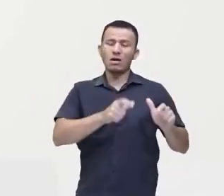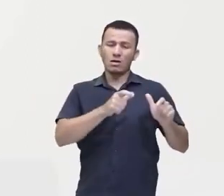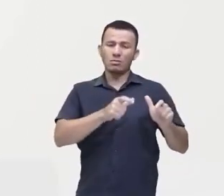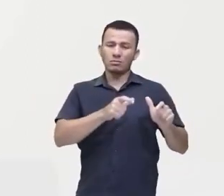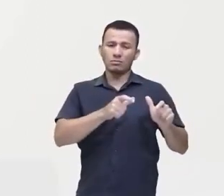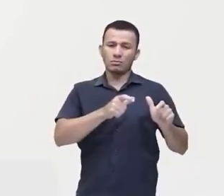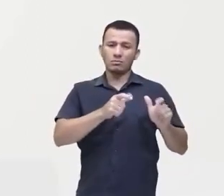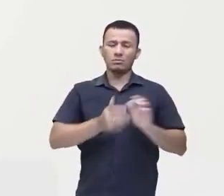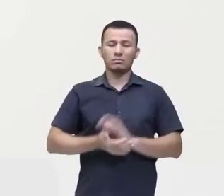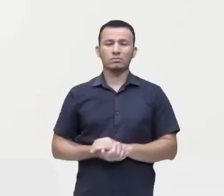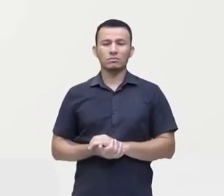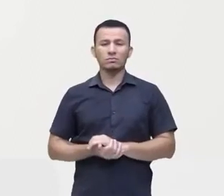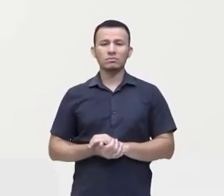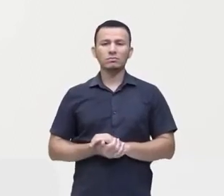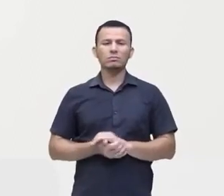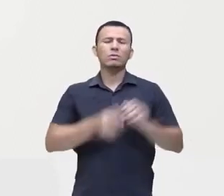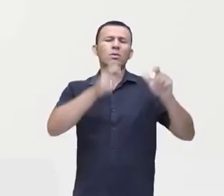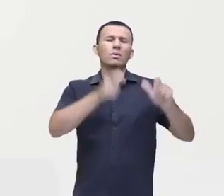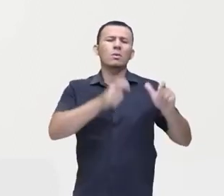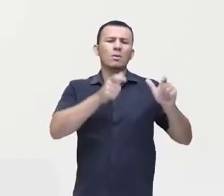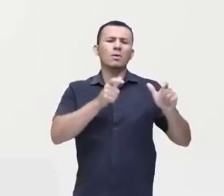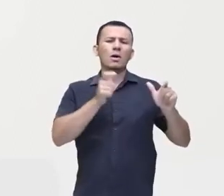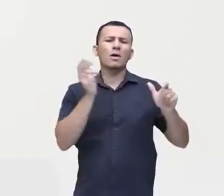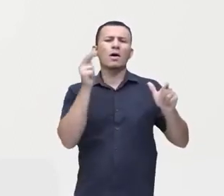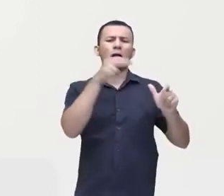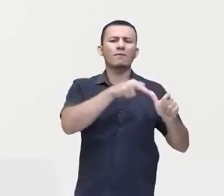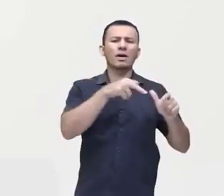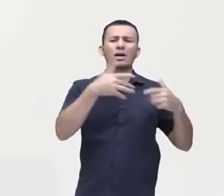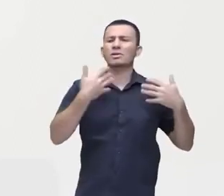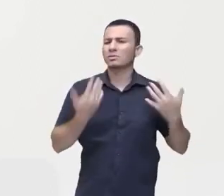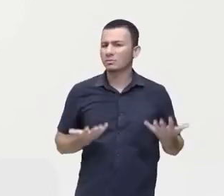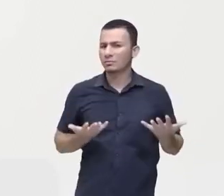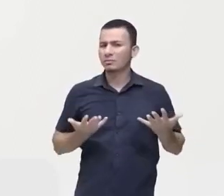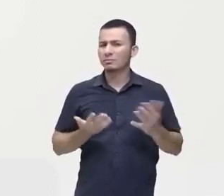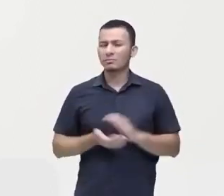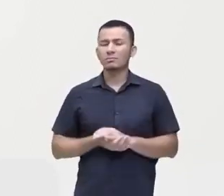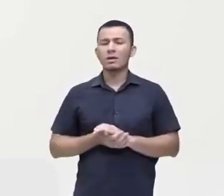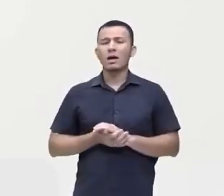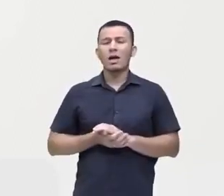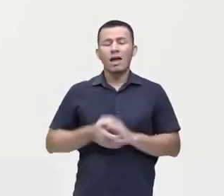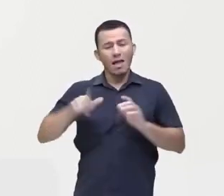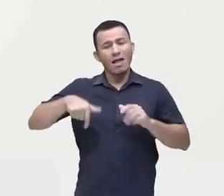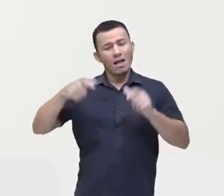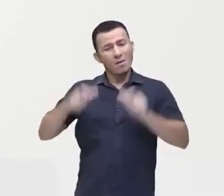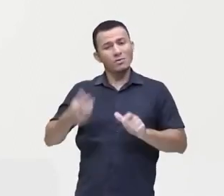referência. Qual é o ponto de referência? É onde eu estou.